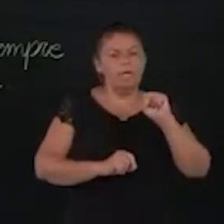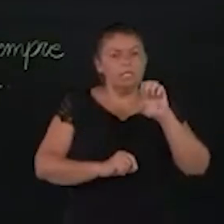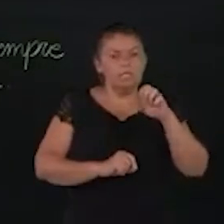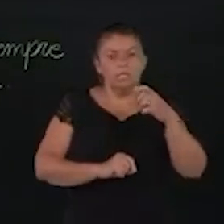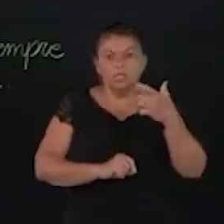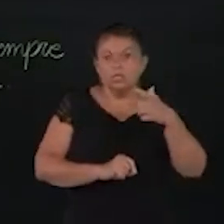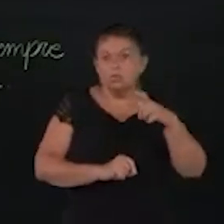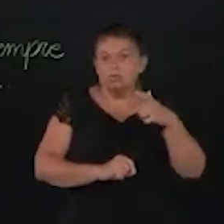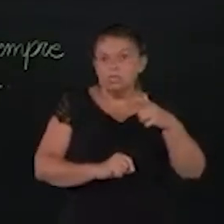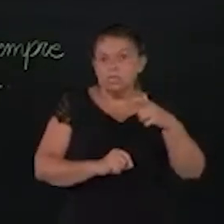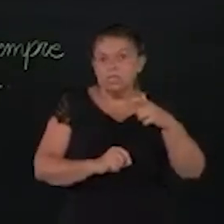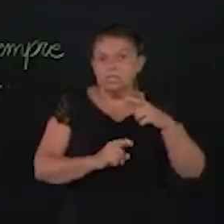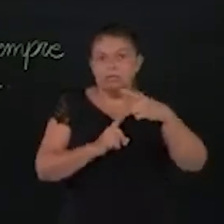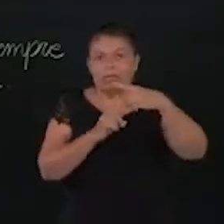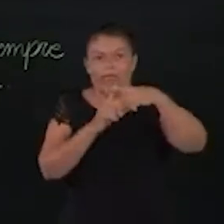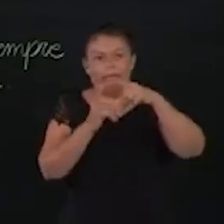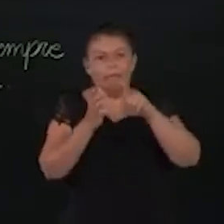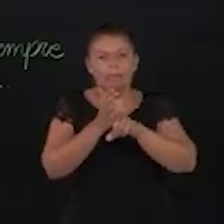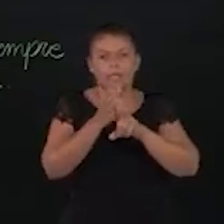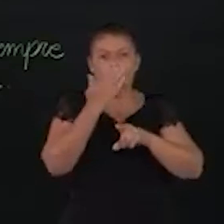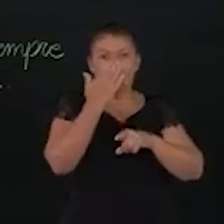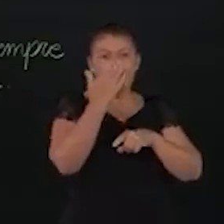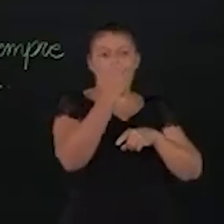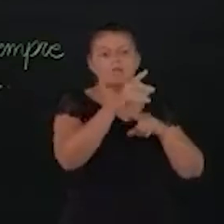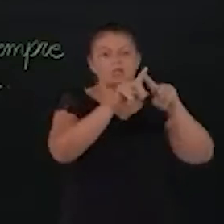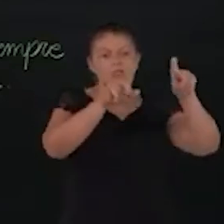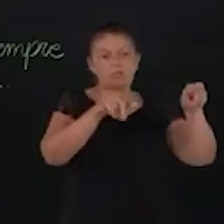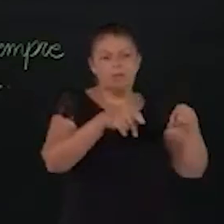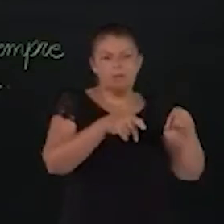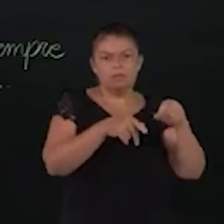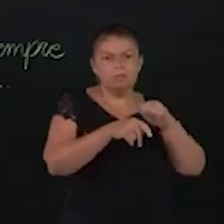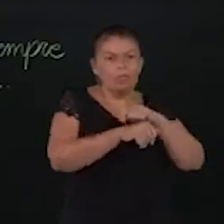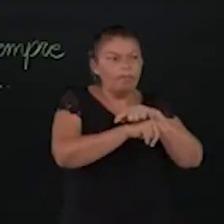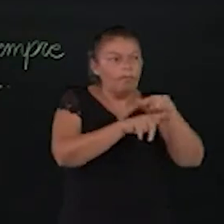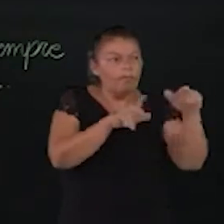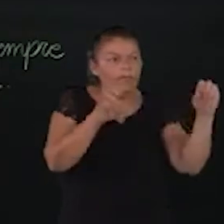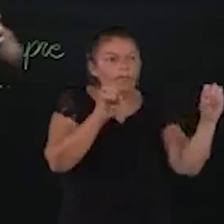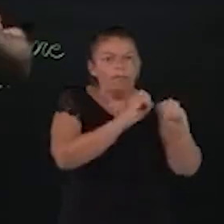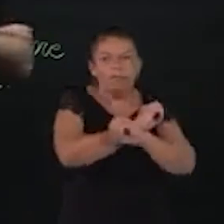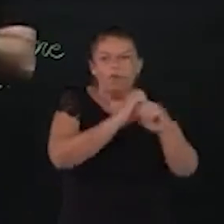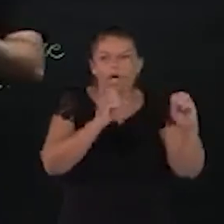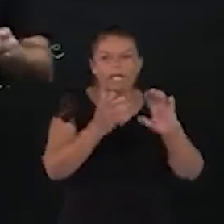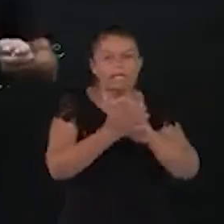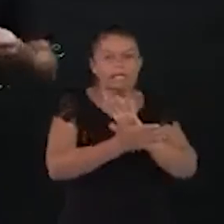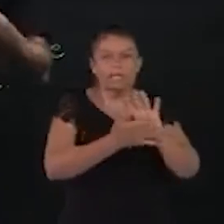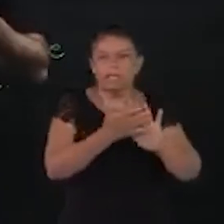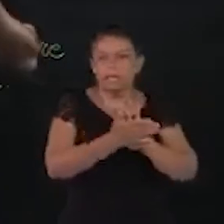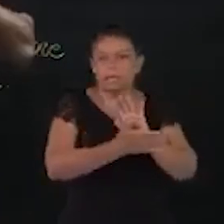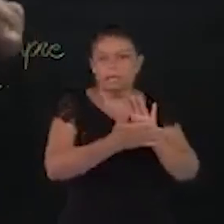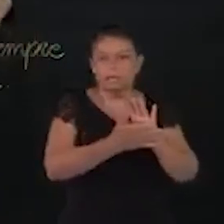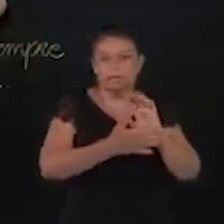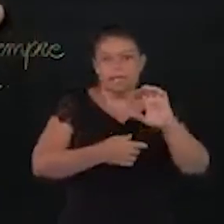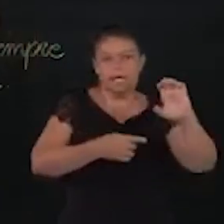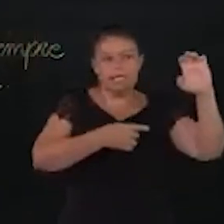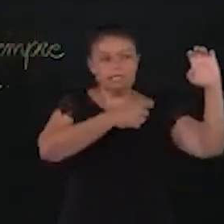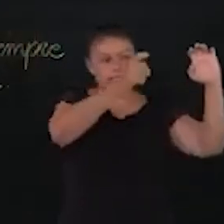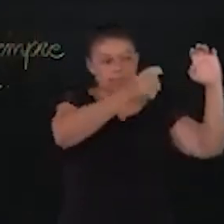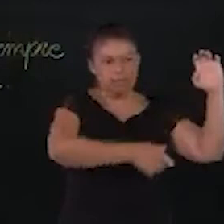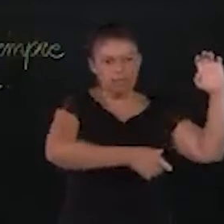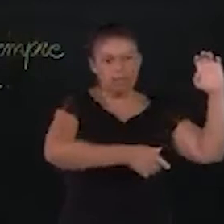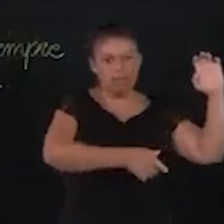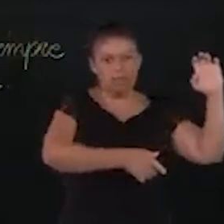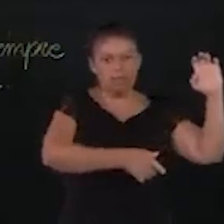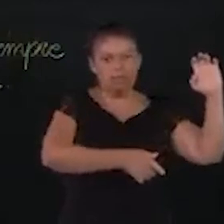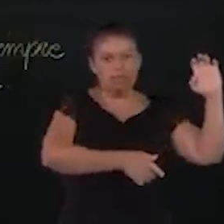não tenho nenhum sinal à frente dos parênteses, ou seja, se eu não tenho nenhum sinal à esquerda